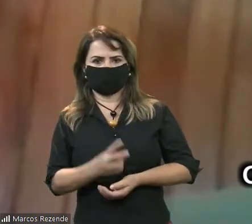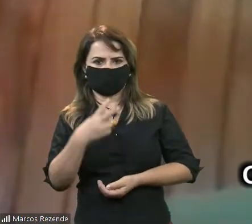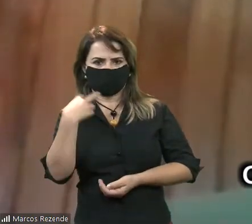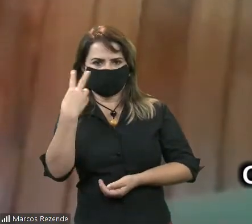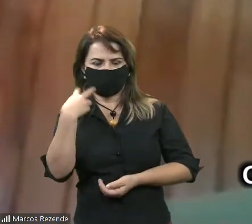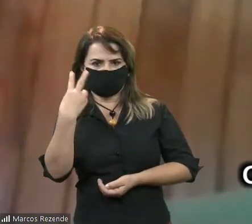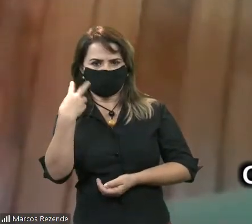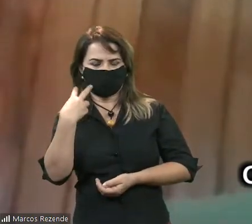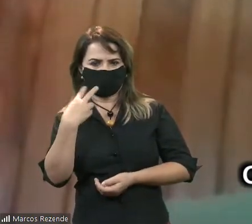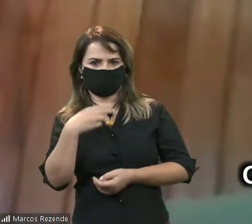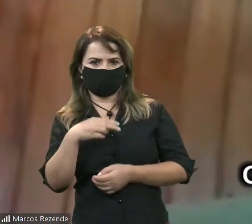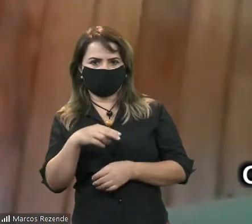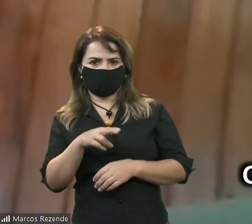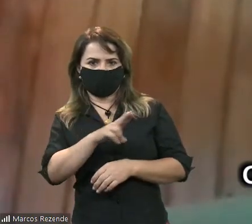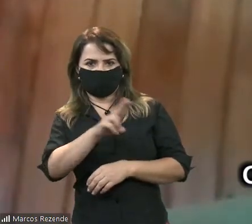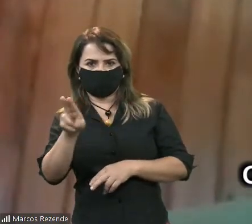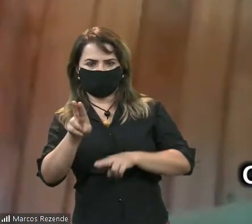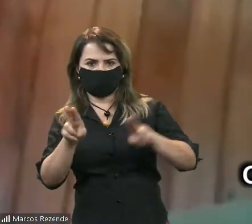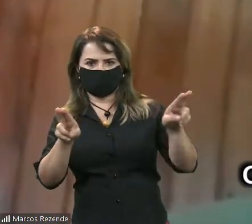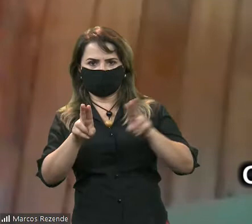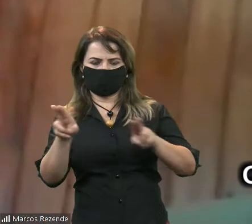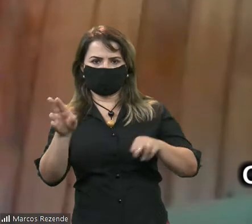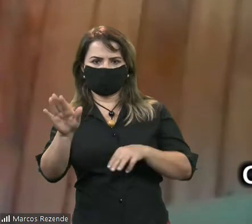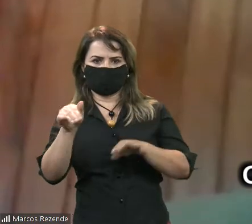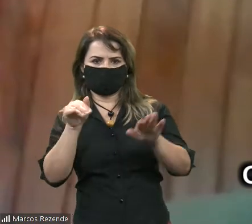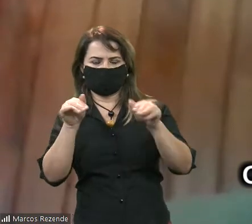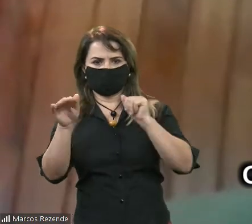ato da chamada, poderá abster-se da votação.